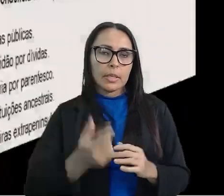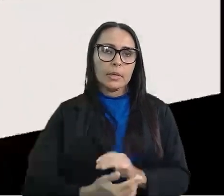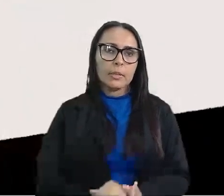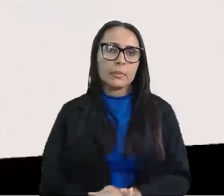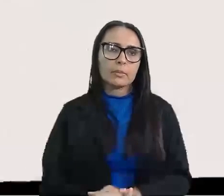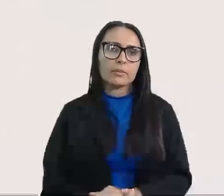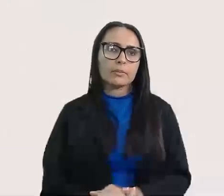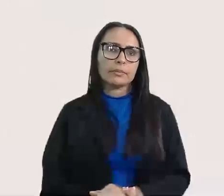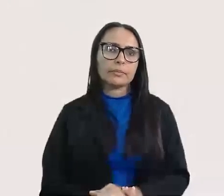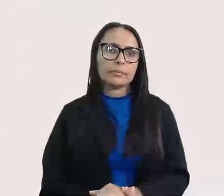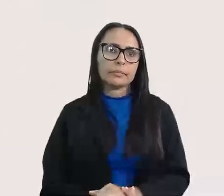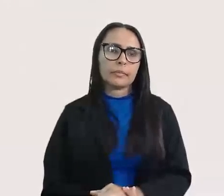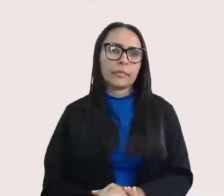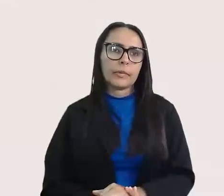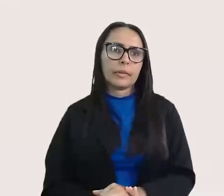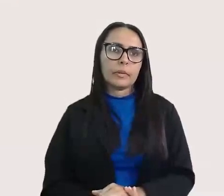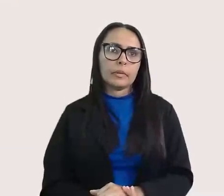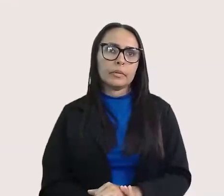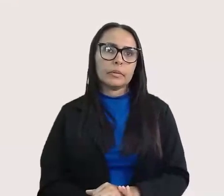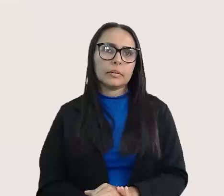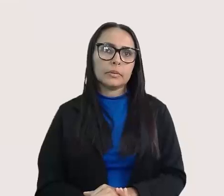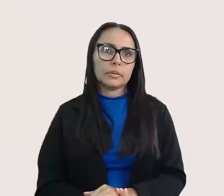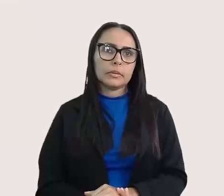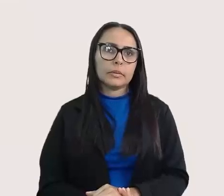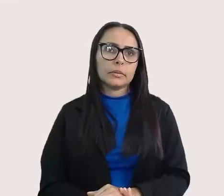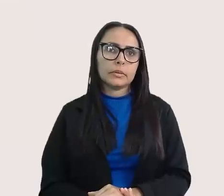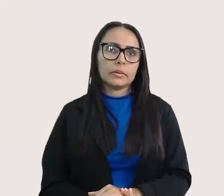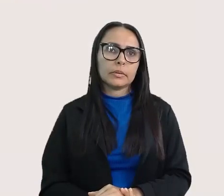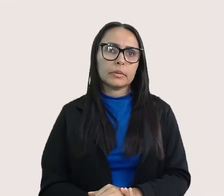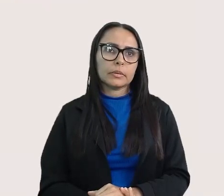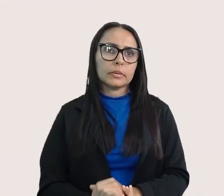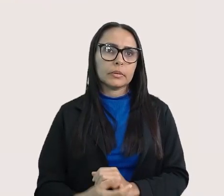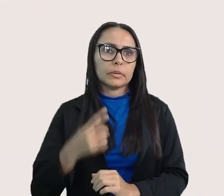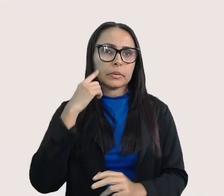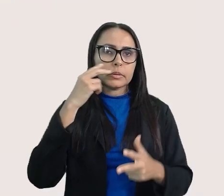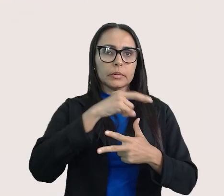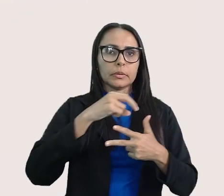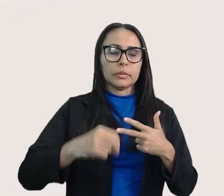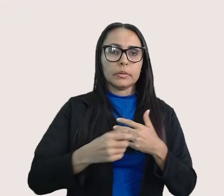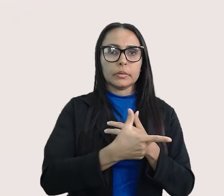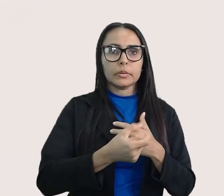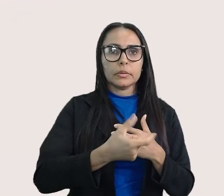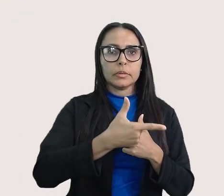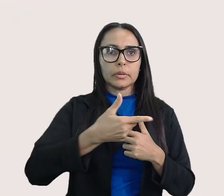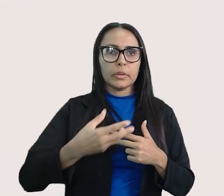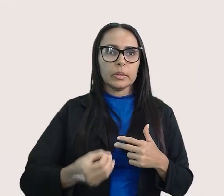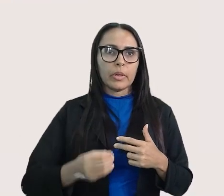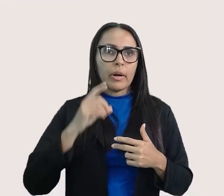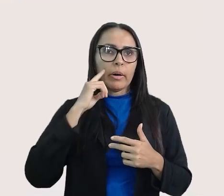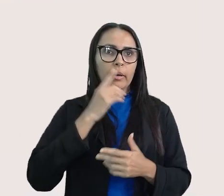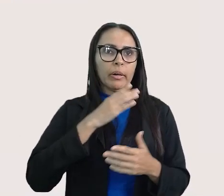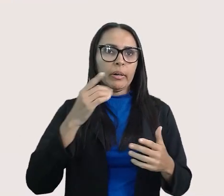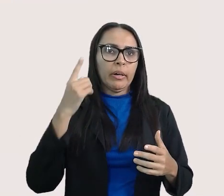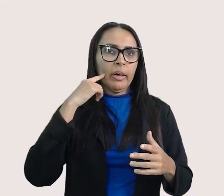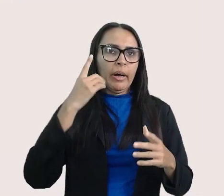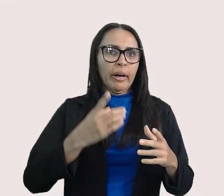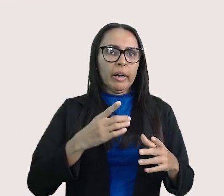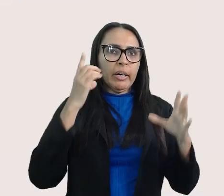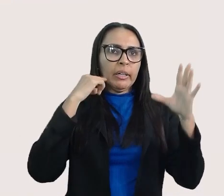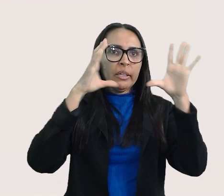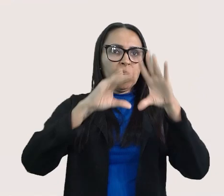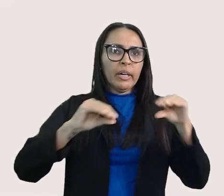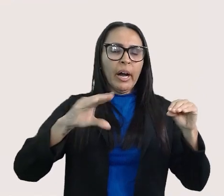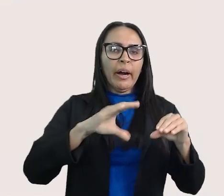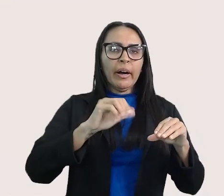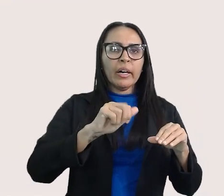tá período Republicano Enem 2020 com efeito até a destruição